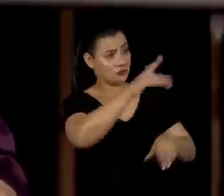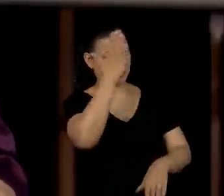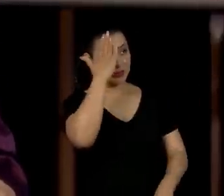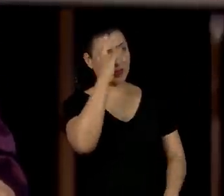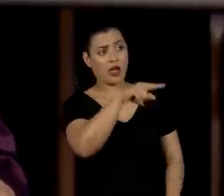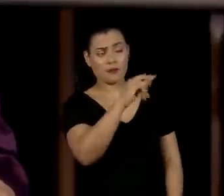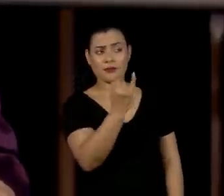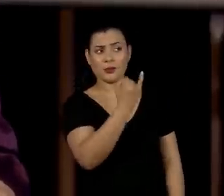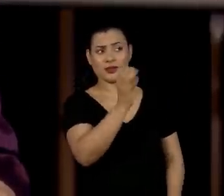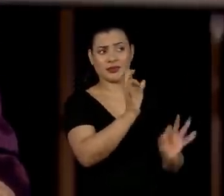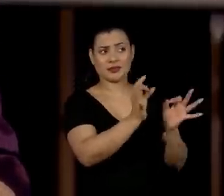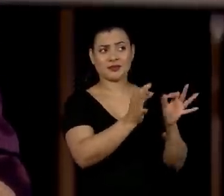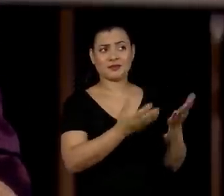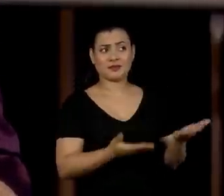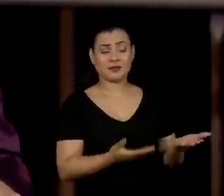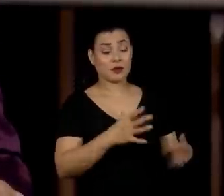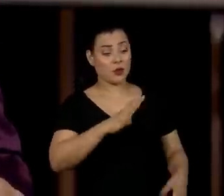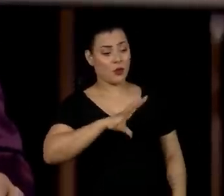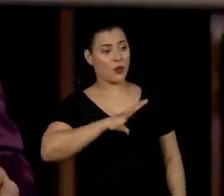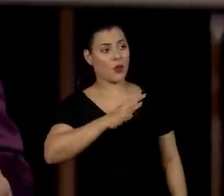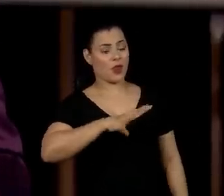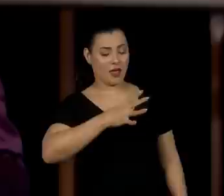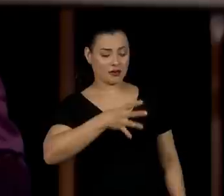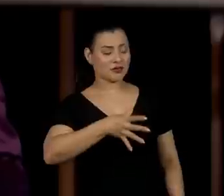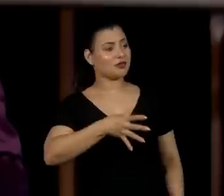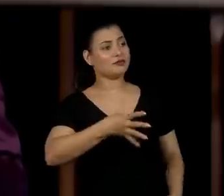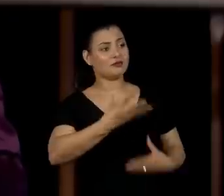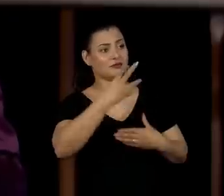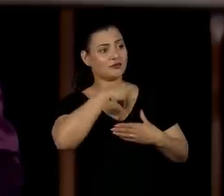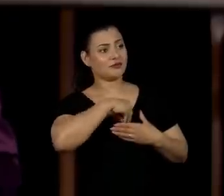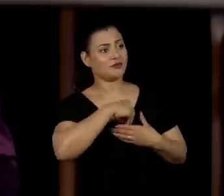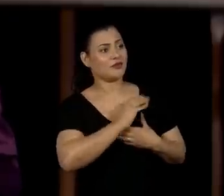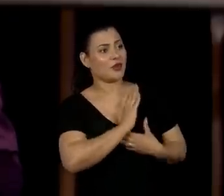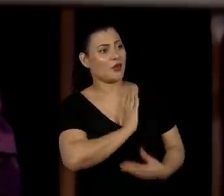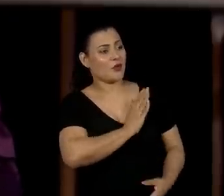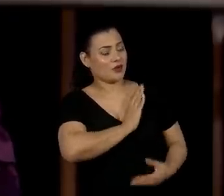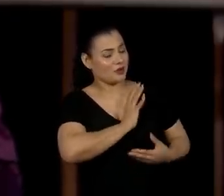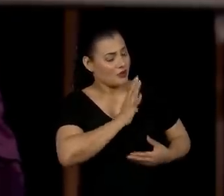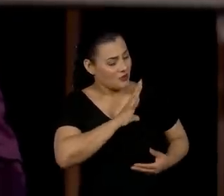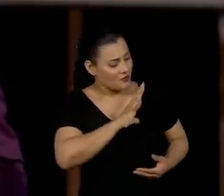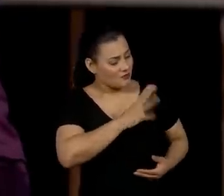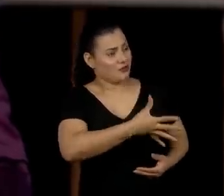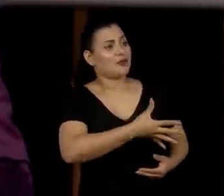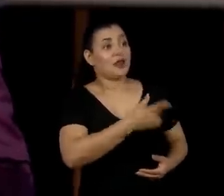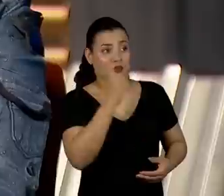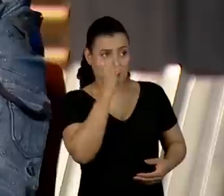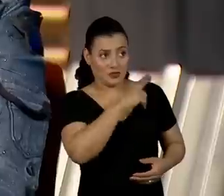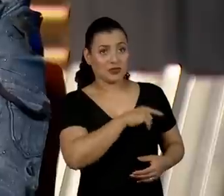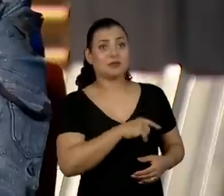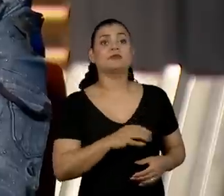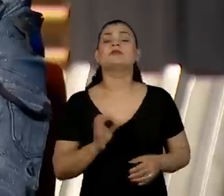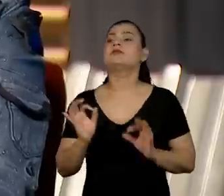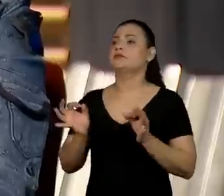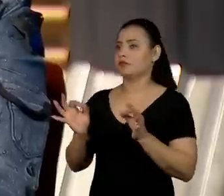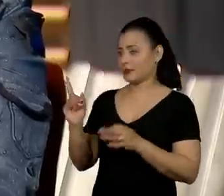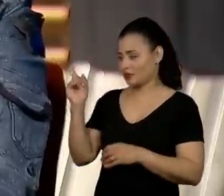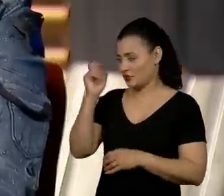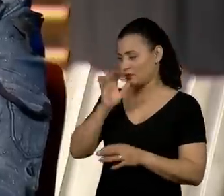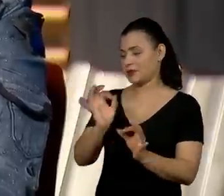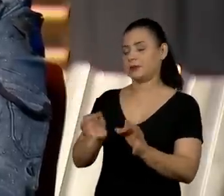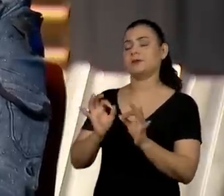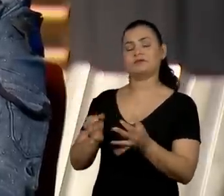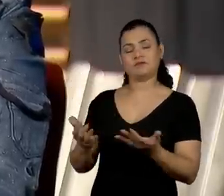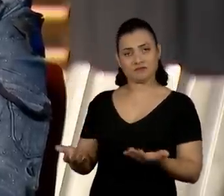eu tô falando porque coragem é uma coisa que vem de coração é difícil praticar esse negócio é difícil